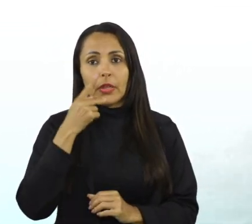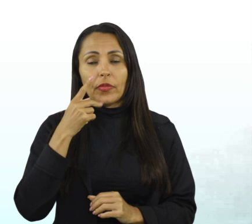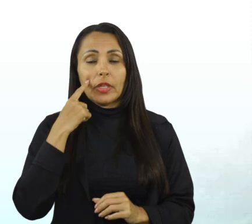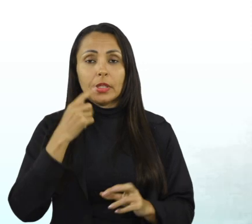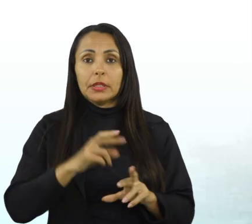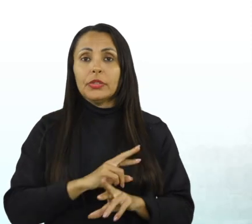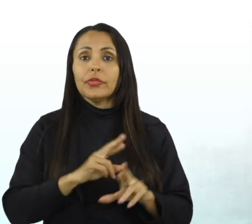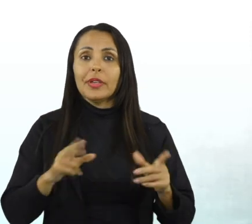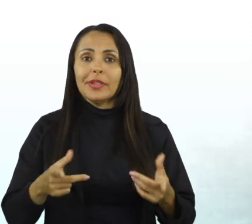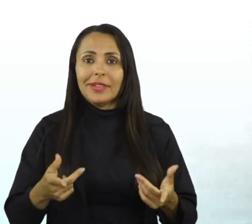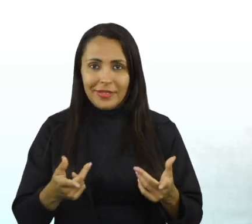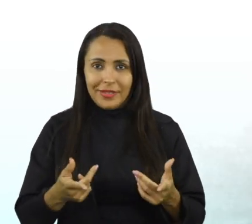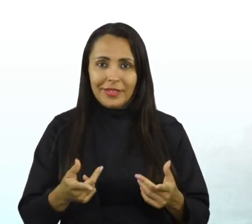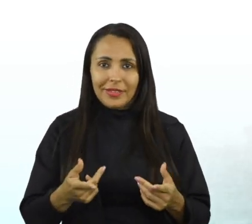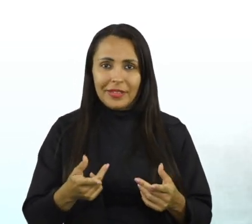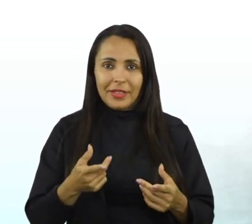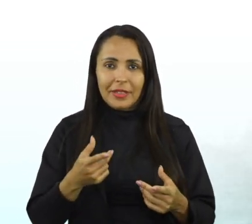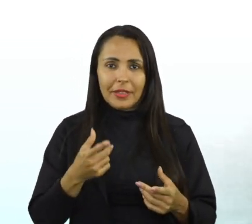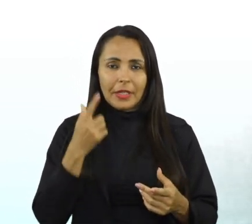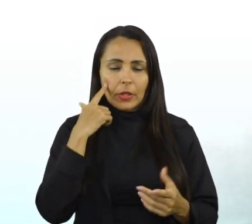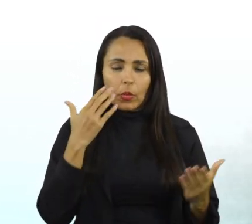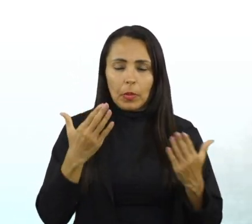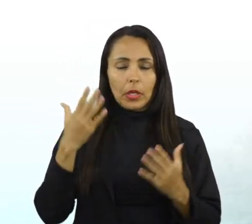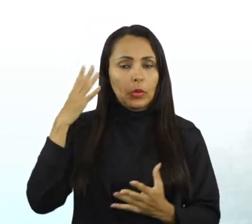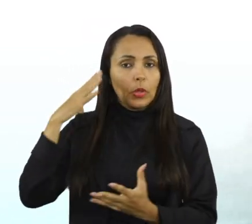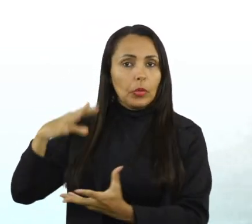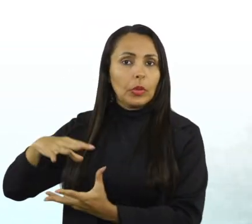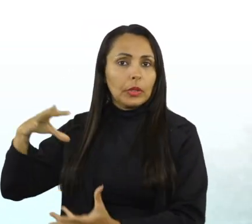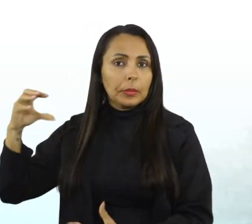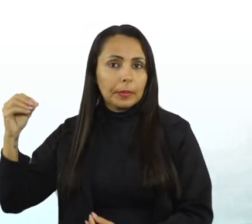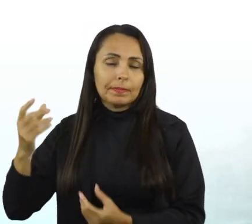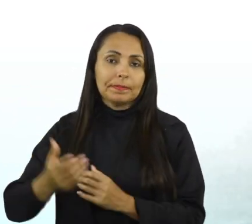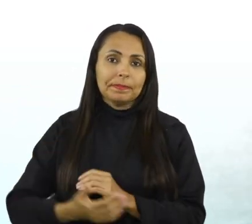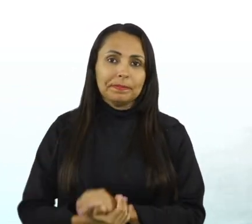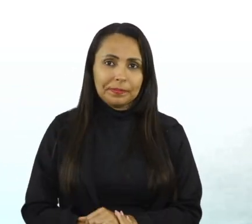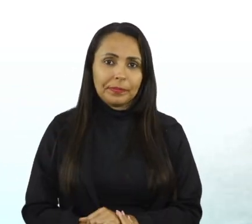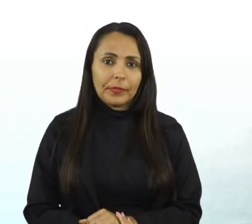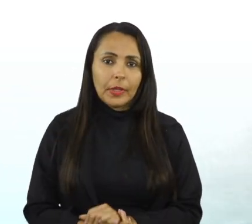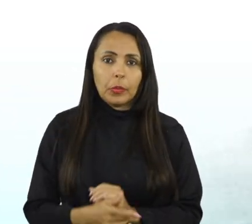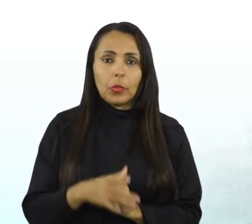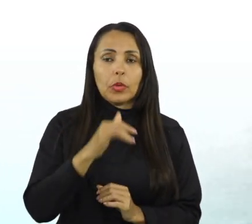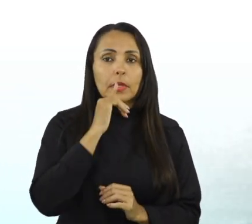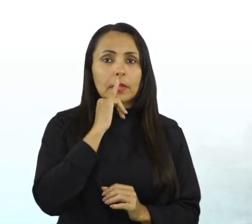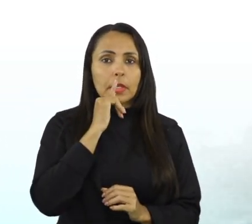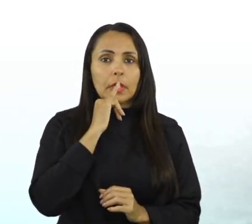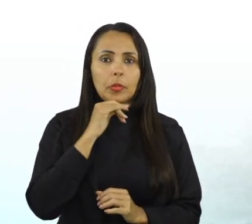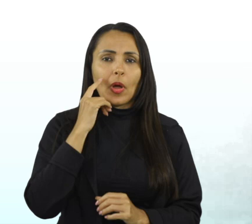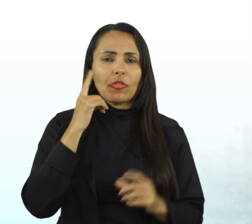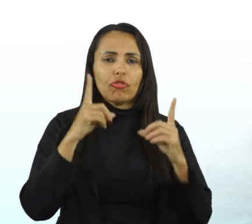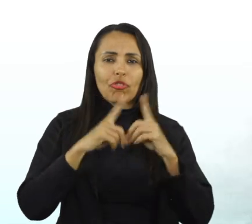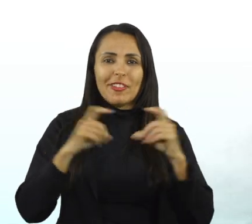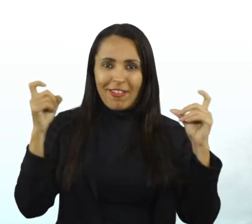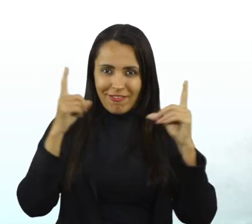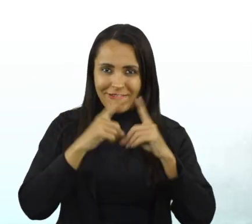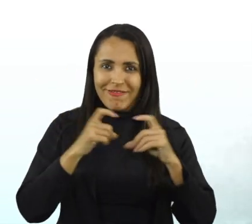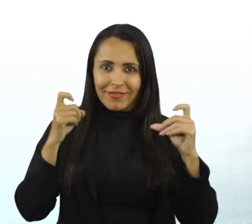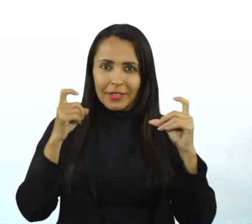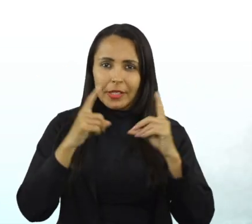diferente dos mais velhos. Há um falar diferenciado. E, por exemplo, a gíria,